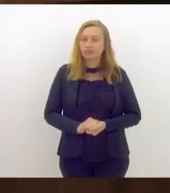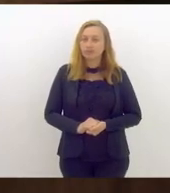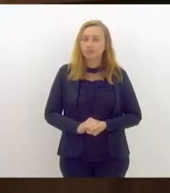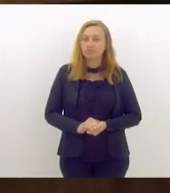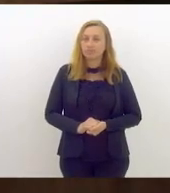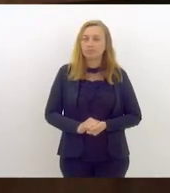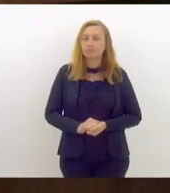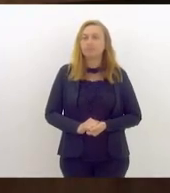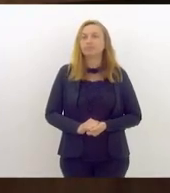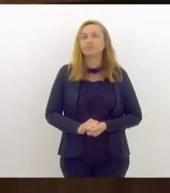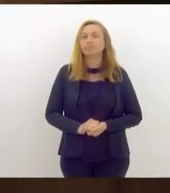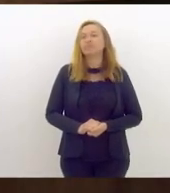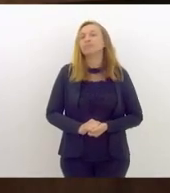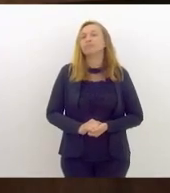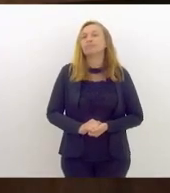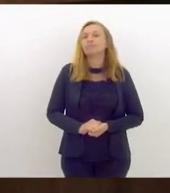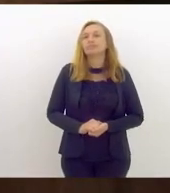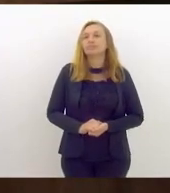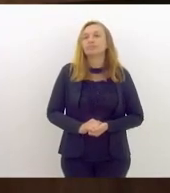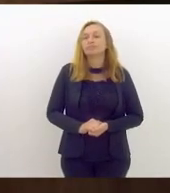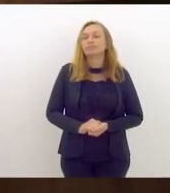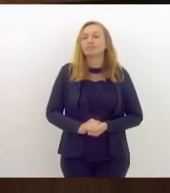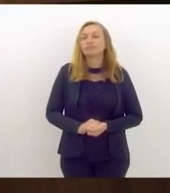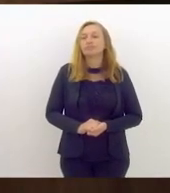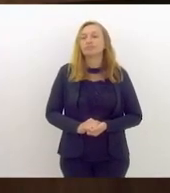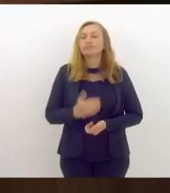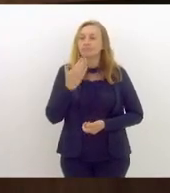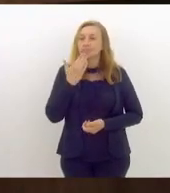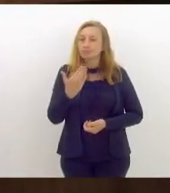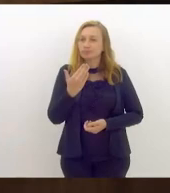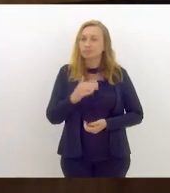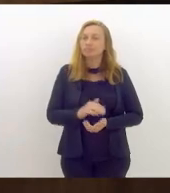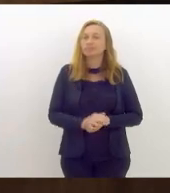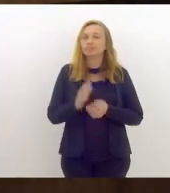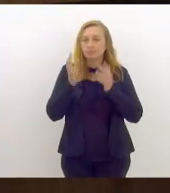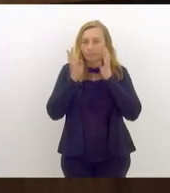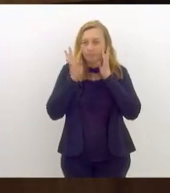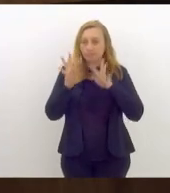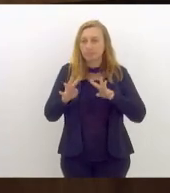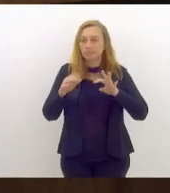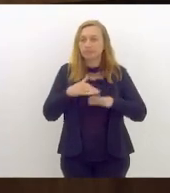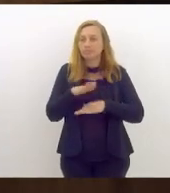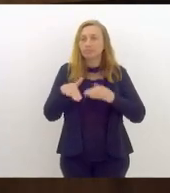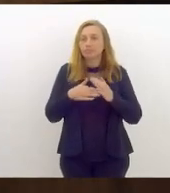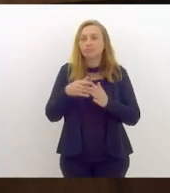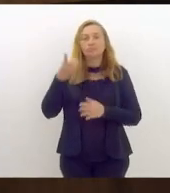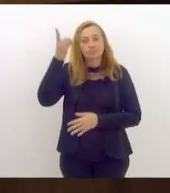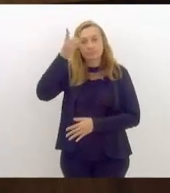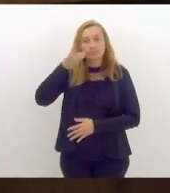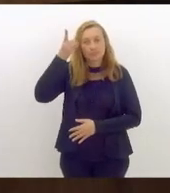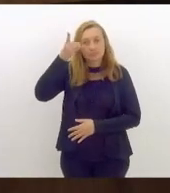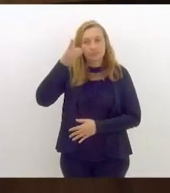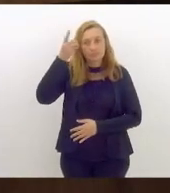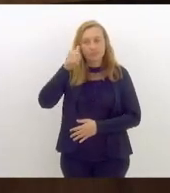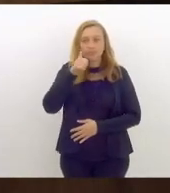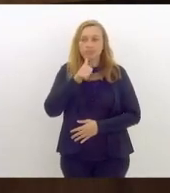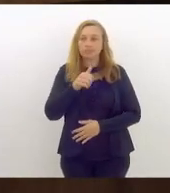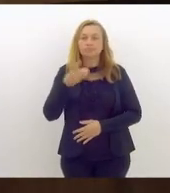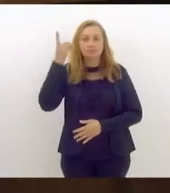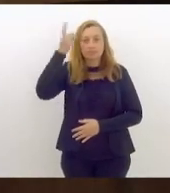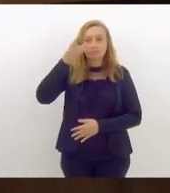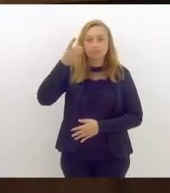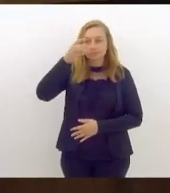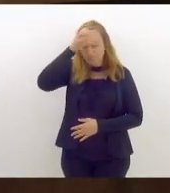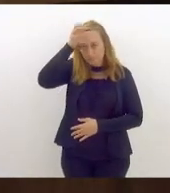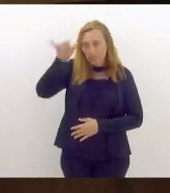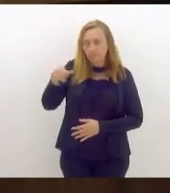feminina desta casa, né? E que peço, inclusive, a atenção de todas as deputadas. Tenho aqui ao meu lado a deputada Tia Ju,